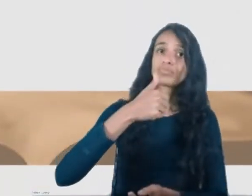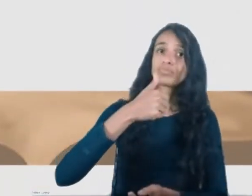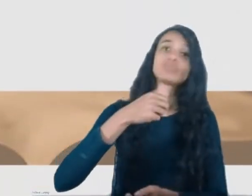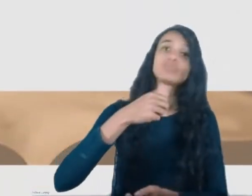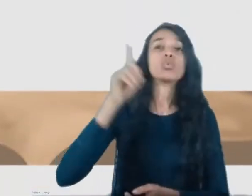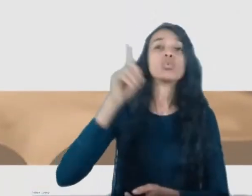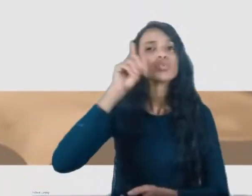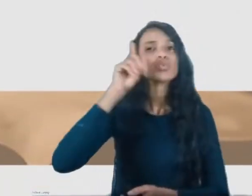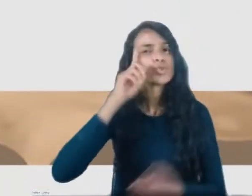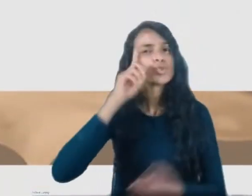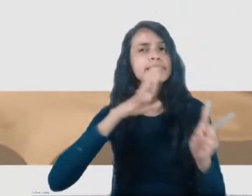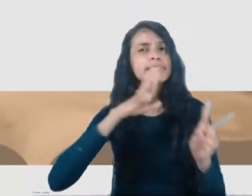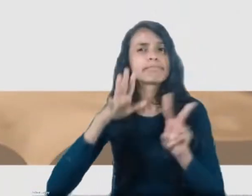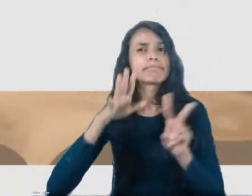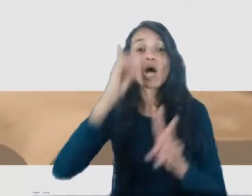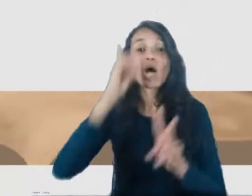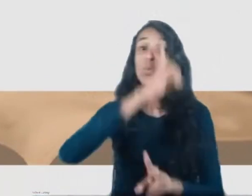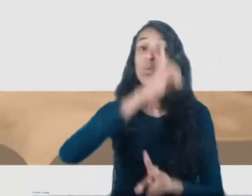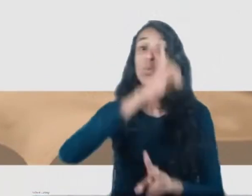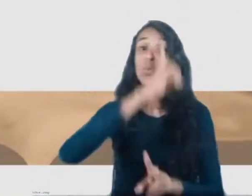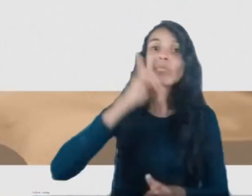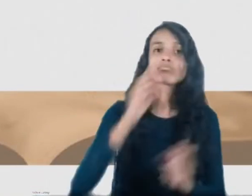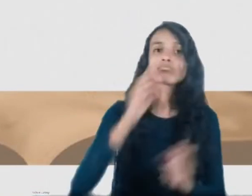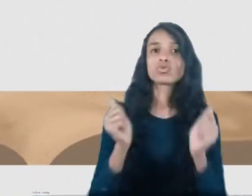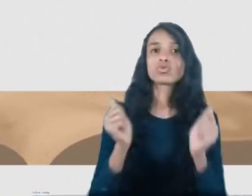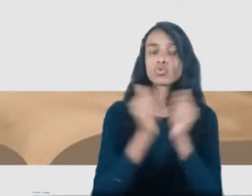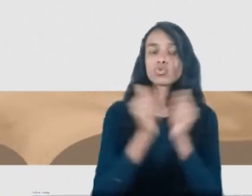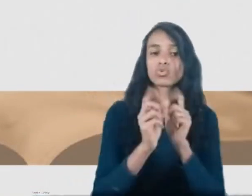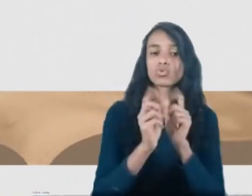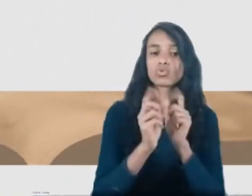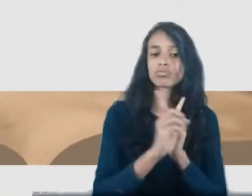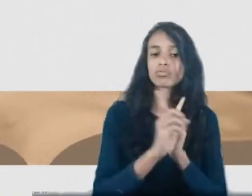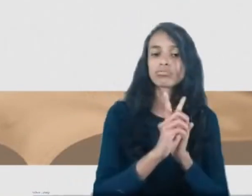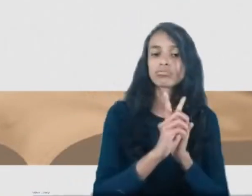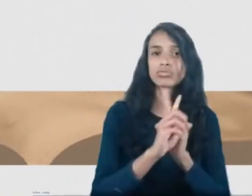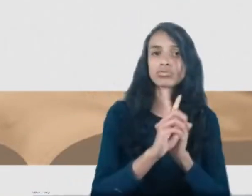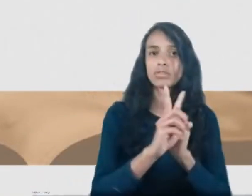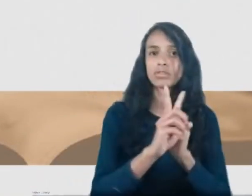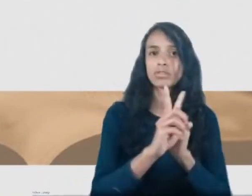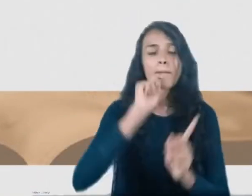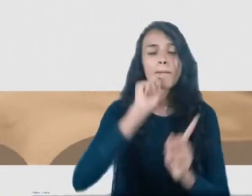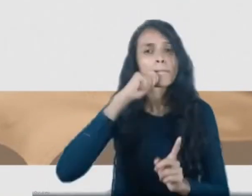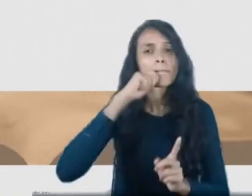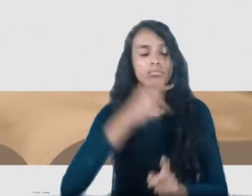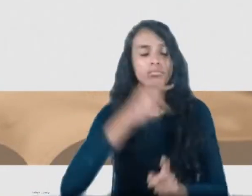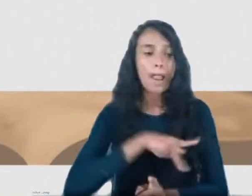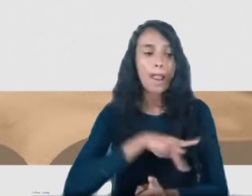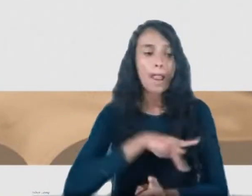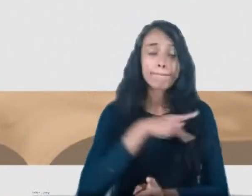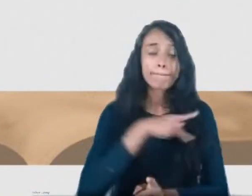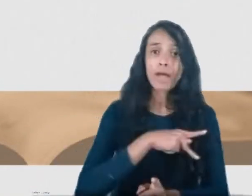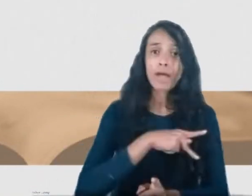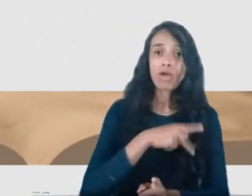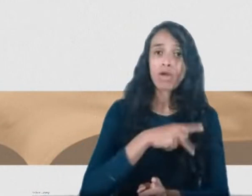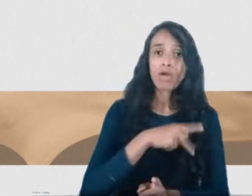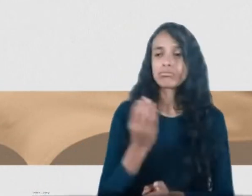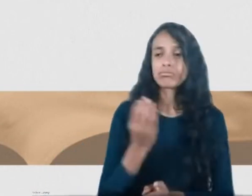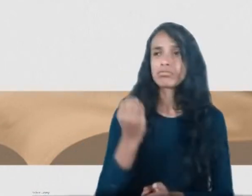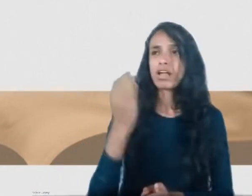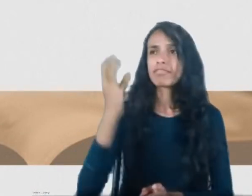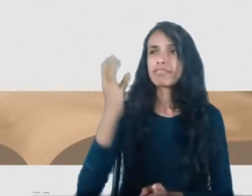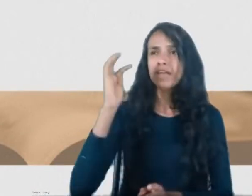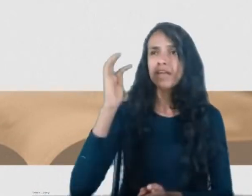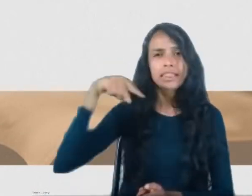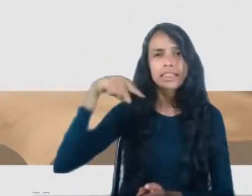juntando-se os discípulos para partir o pão, Paulo, que havia de partir no dia seguinte, falava com eles